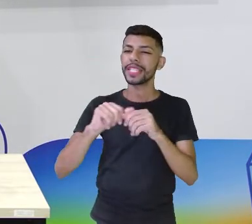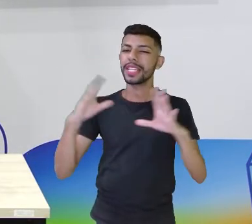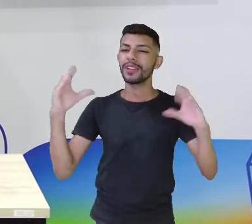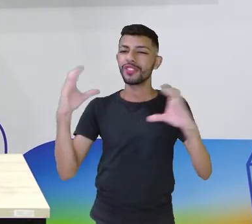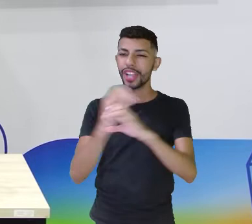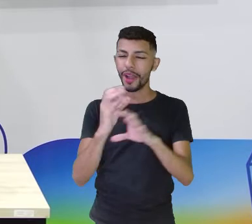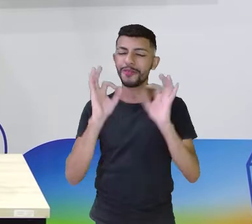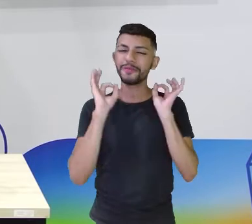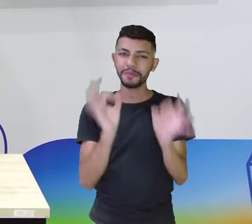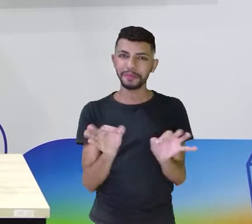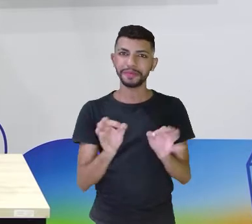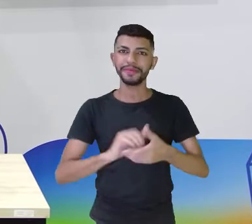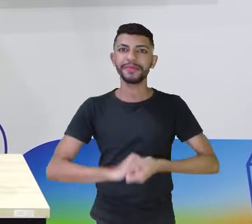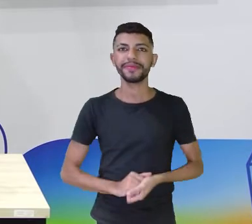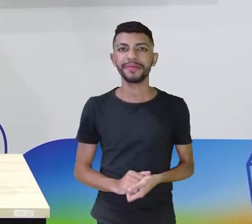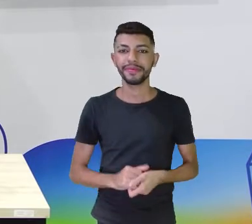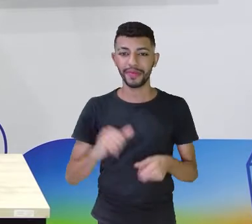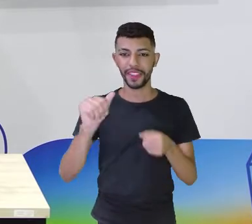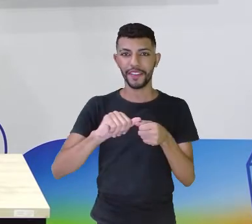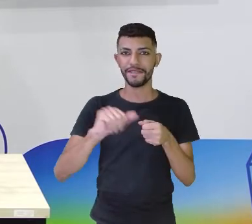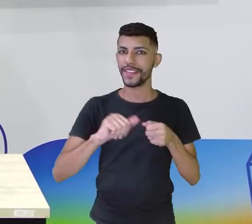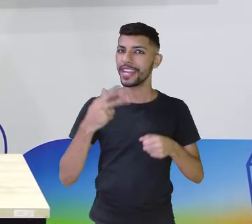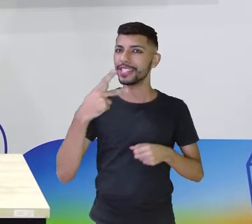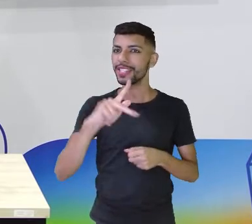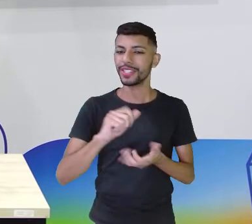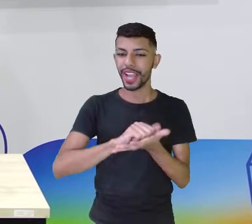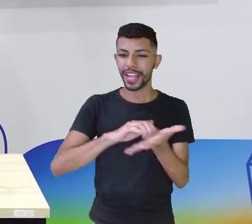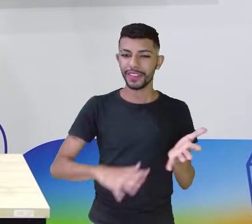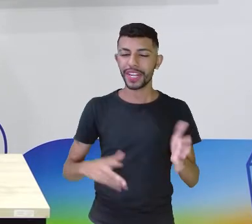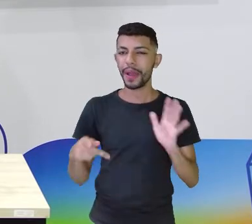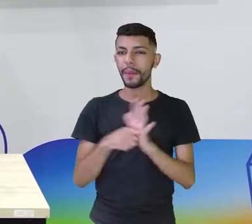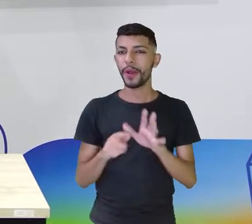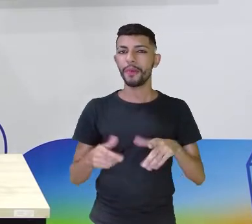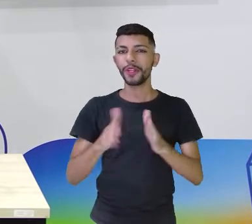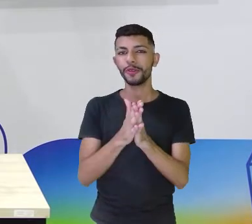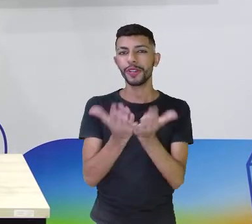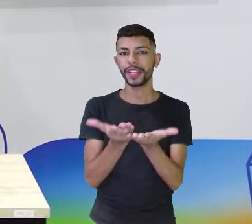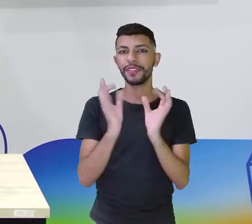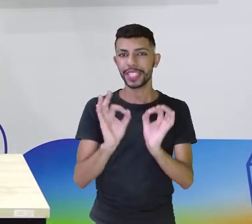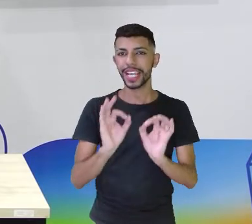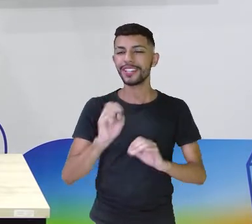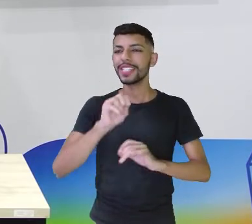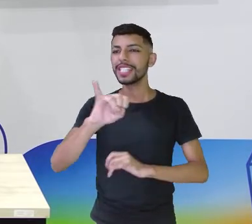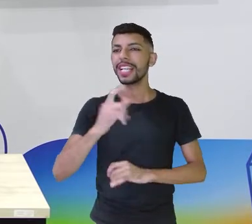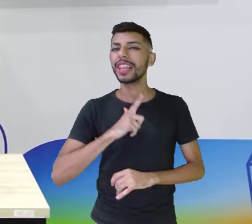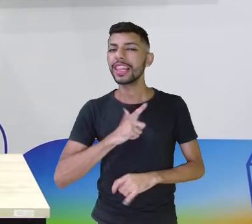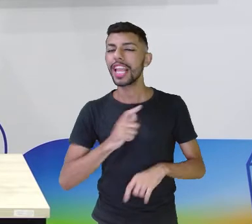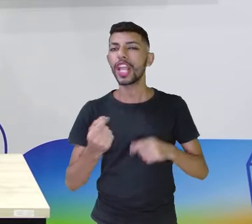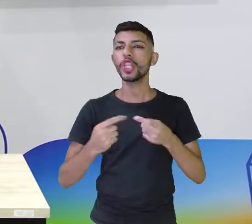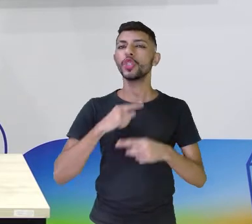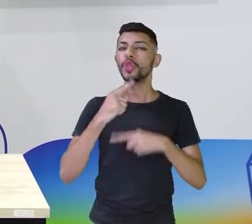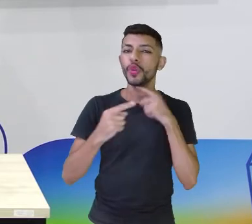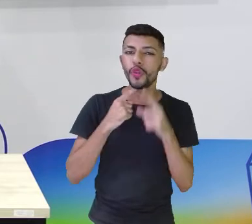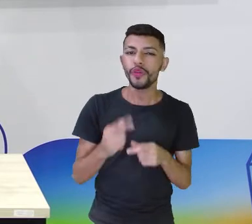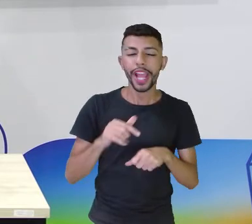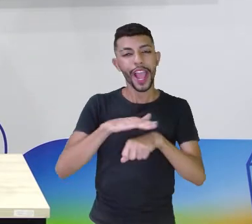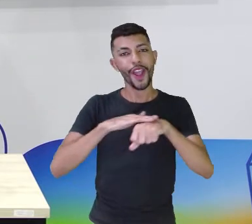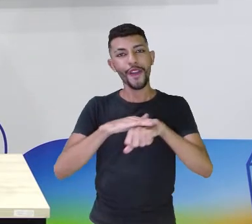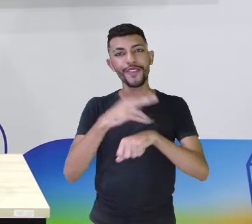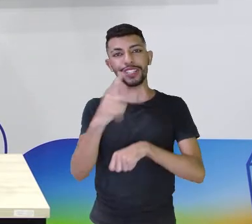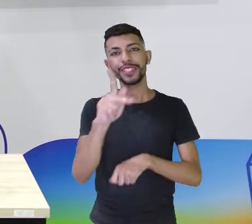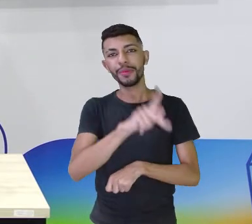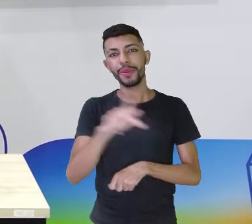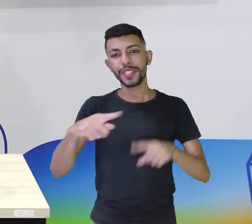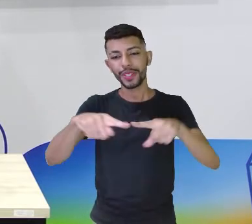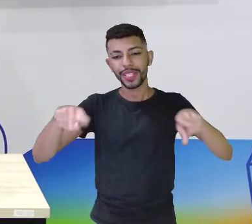cálculos, tá bom? Faça aí os exercícios do seu livro. Se tiver outras dúvidas, converse com o seu professor de